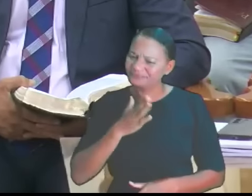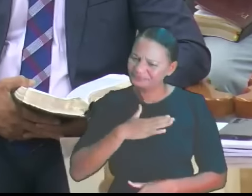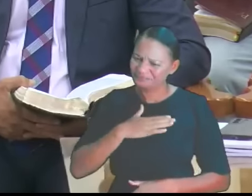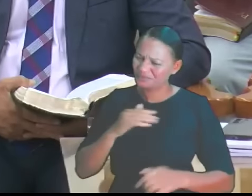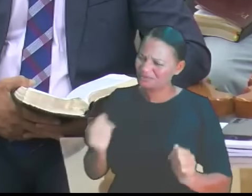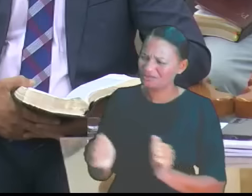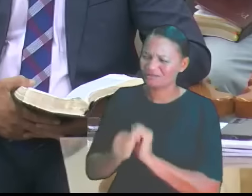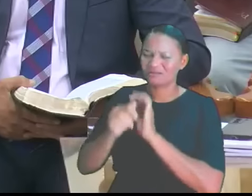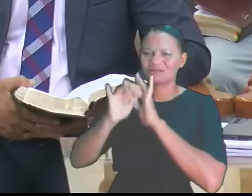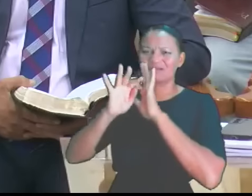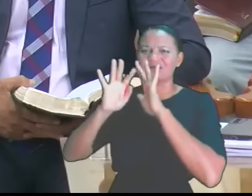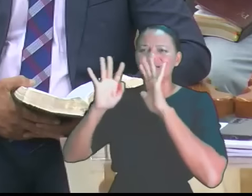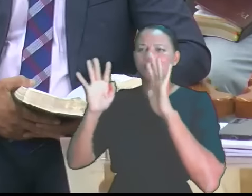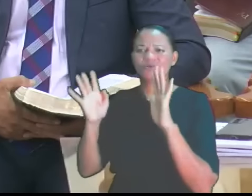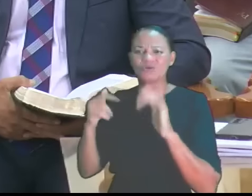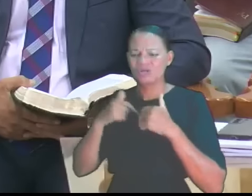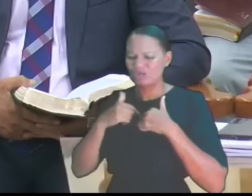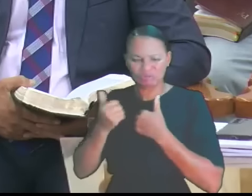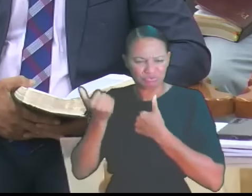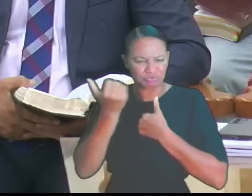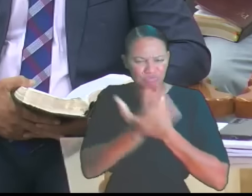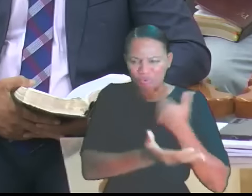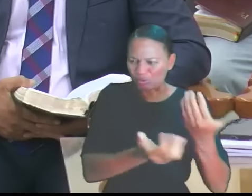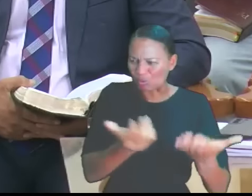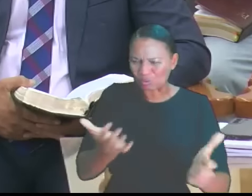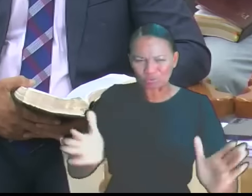glória eu não dou a outra.